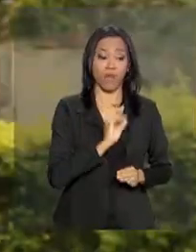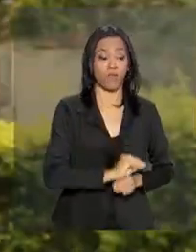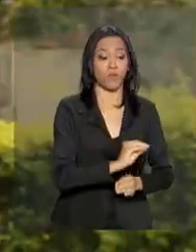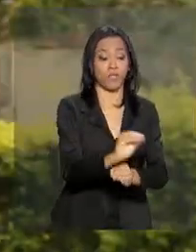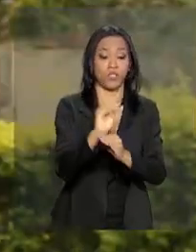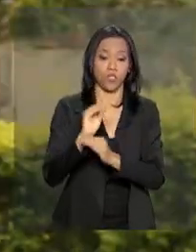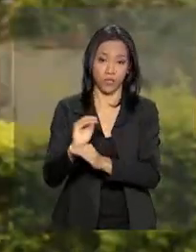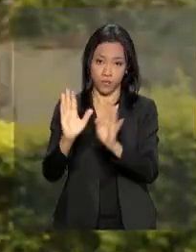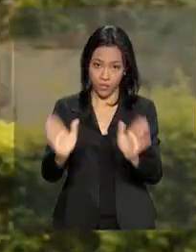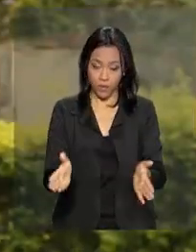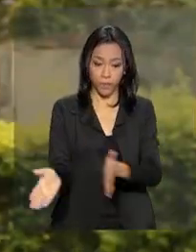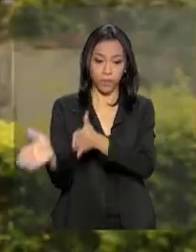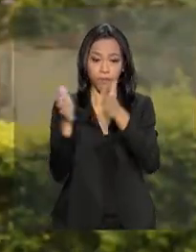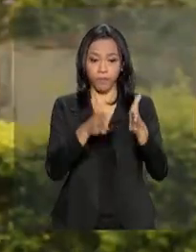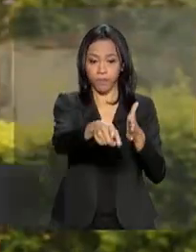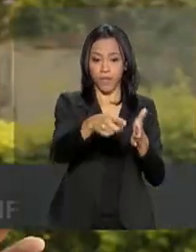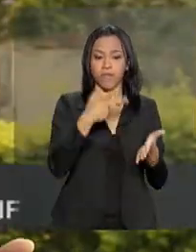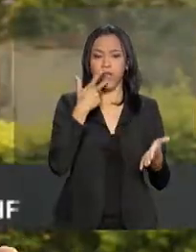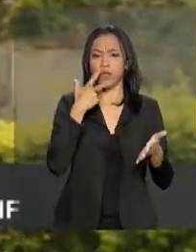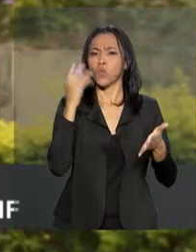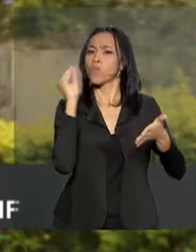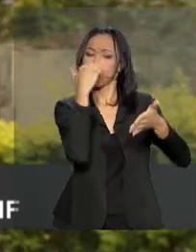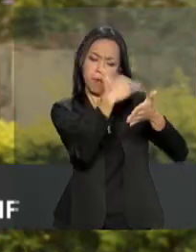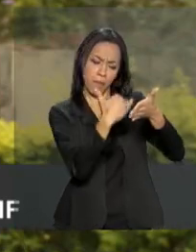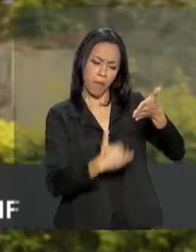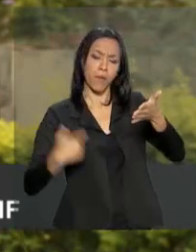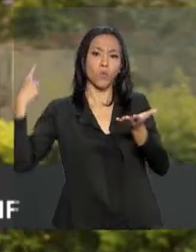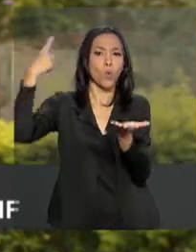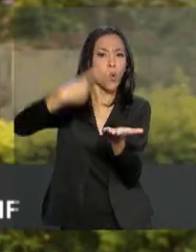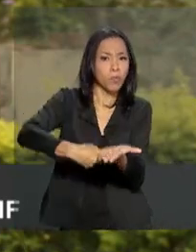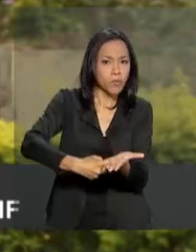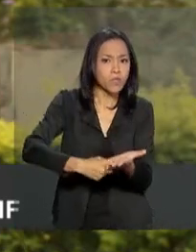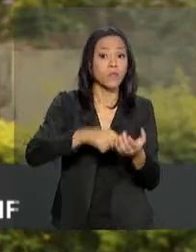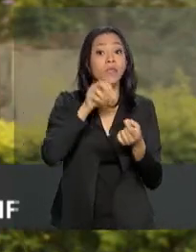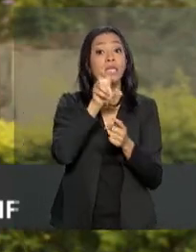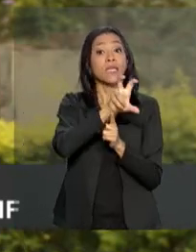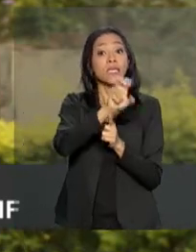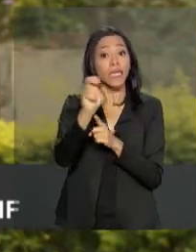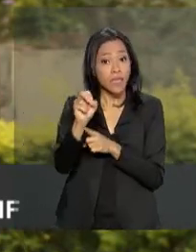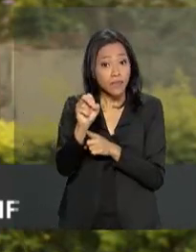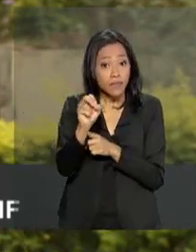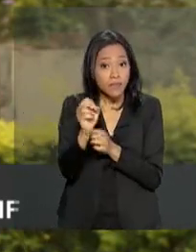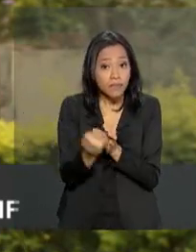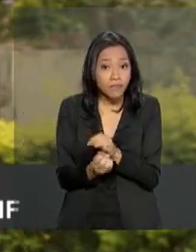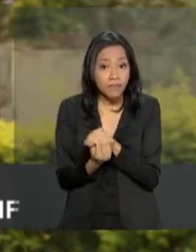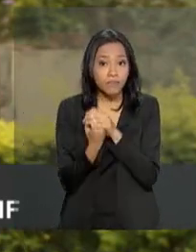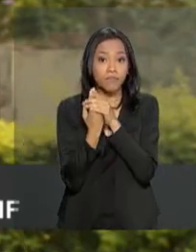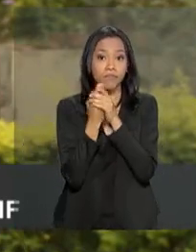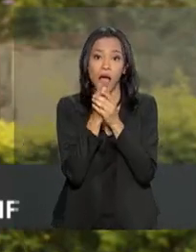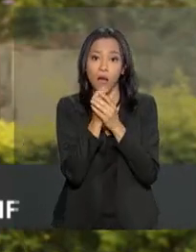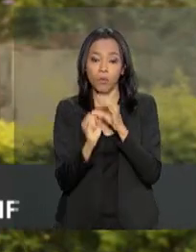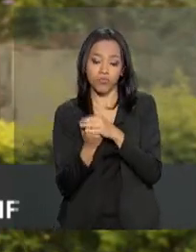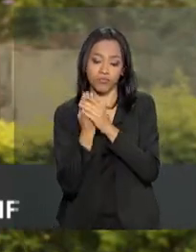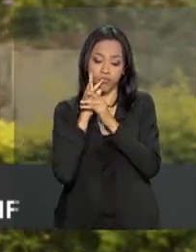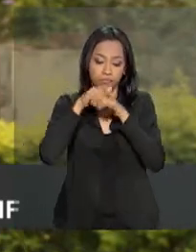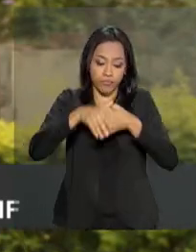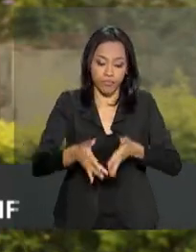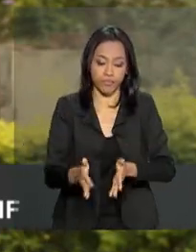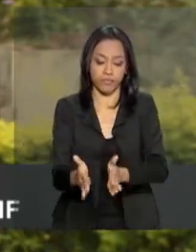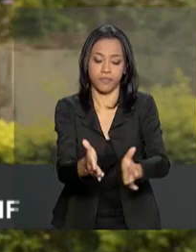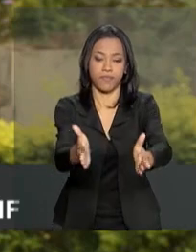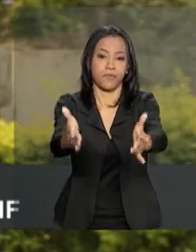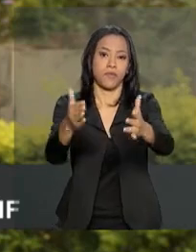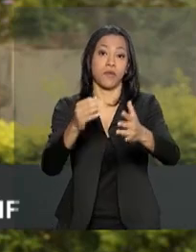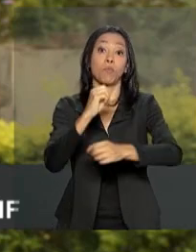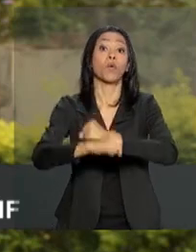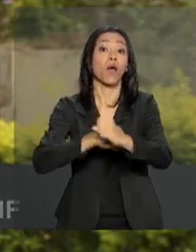estabelecido no acordo são 500 nascentes por ano, né, ao longo de 10 anos. Foi um ano de aprendizado, primeiro